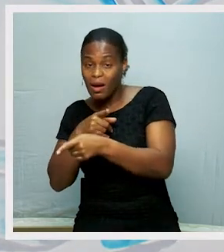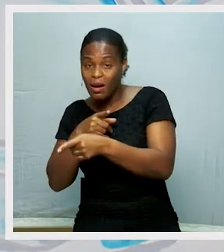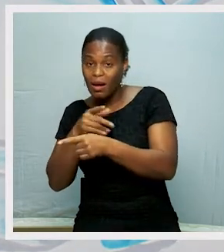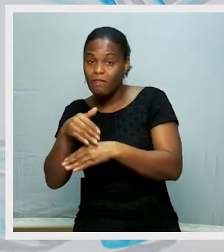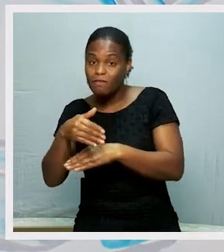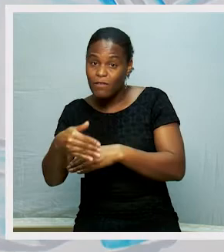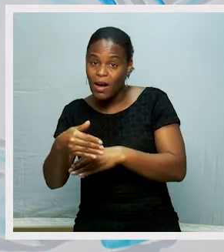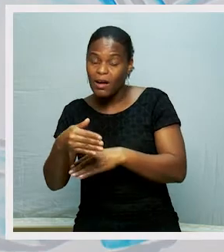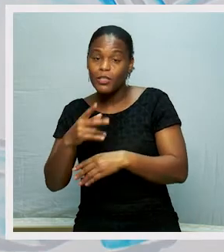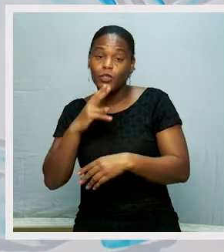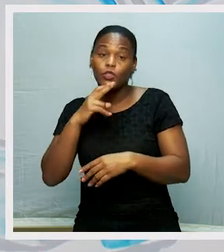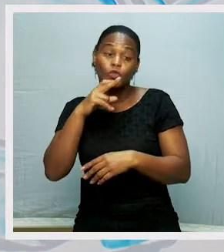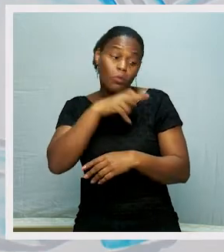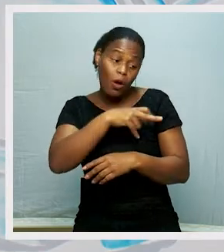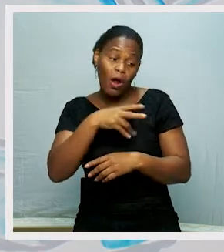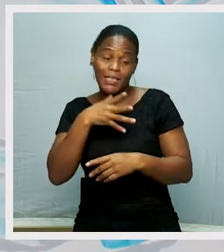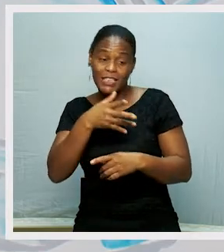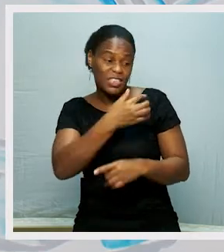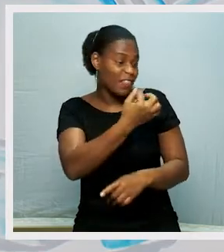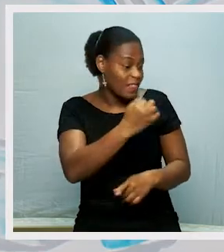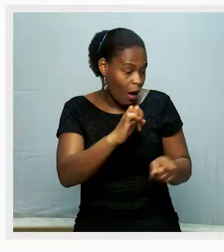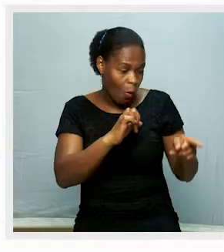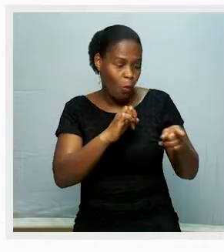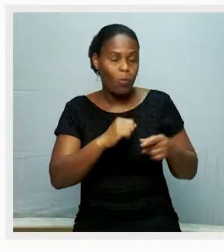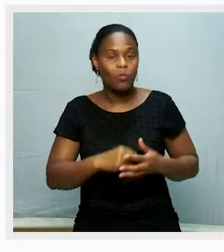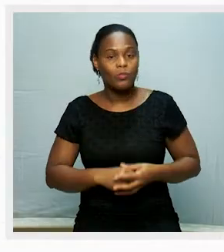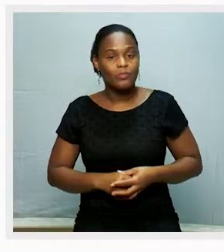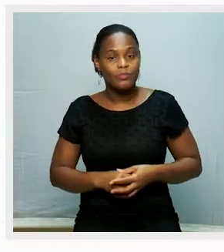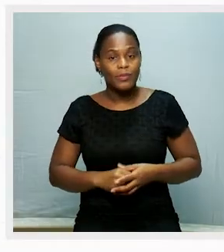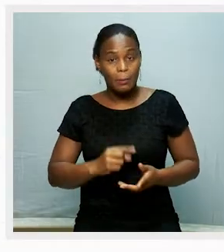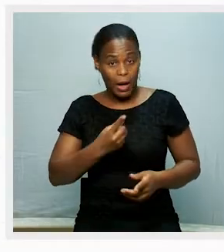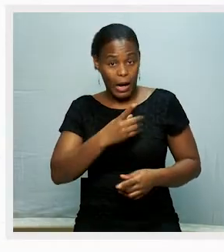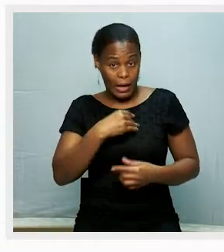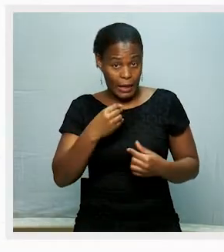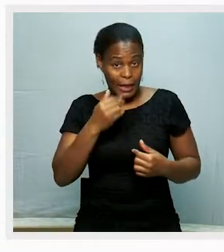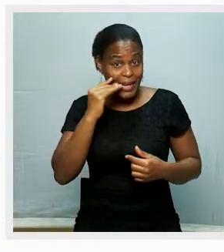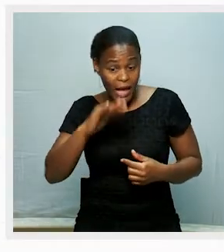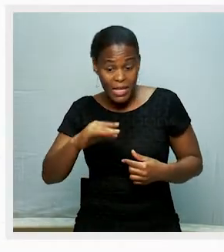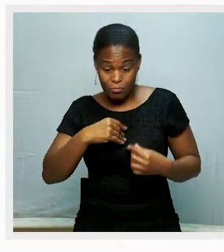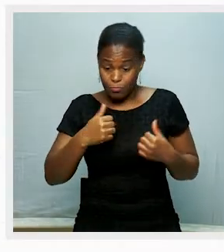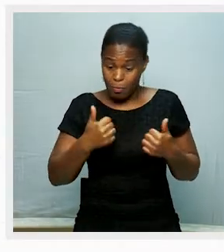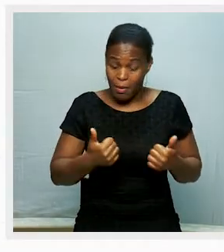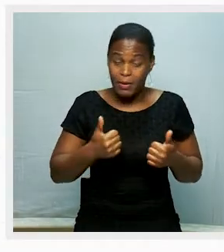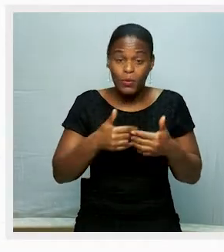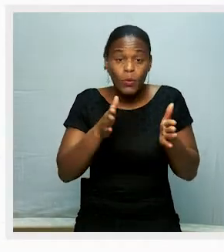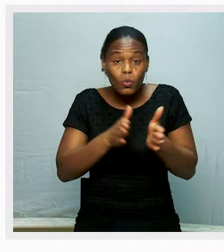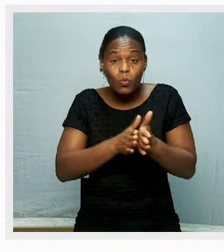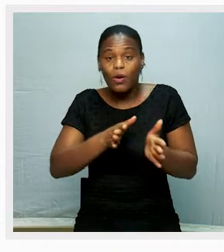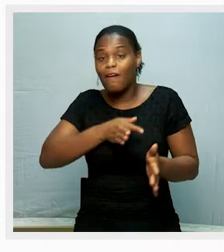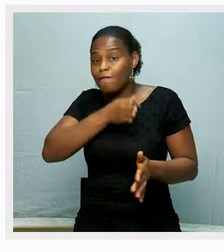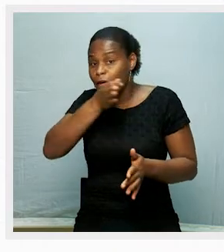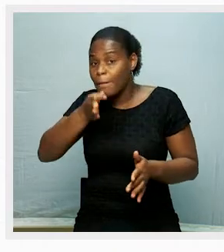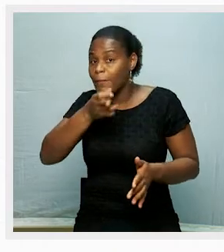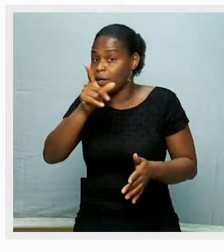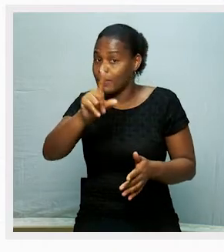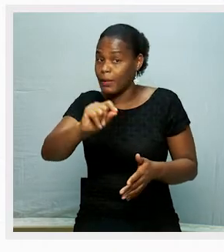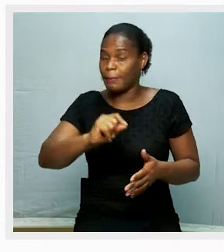respondeu, ou vai responder desta forma, com um não, para o bem da criança e para o bem da família